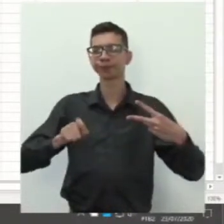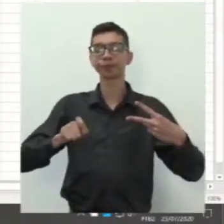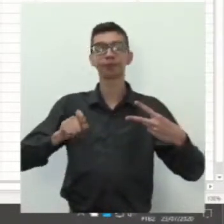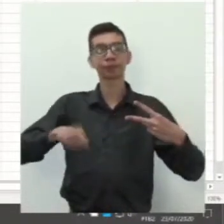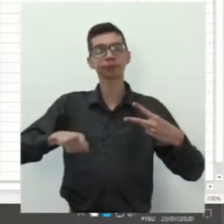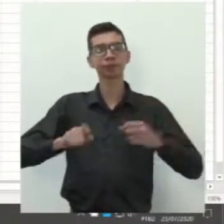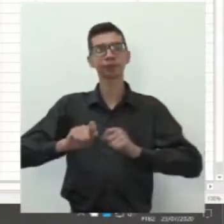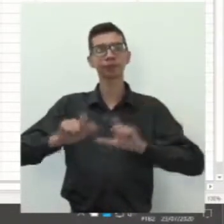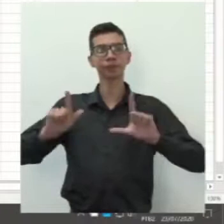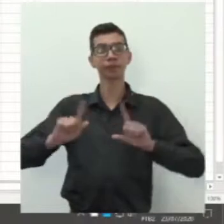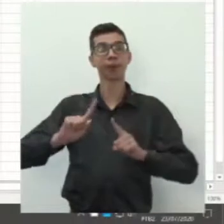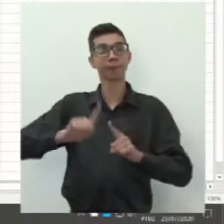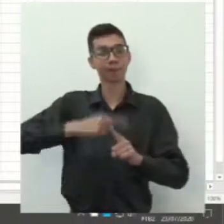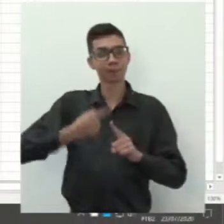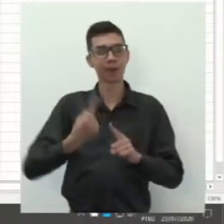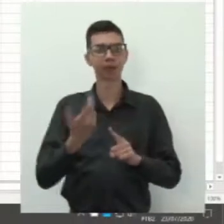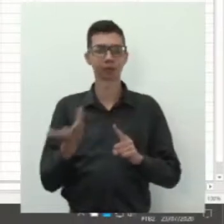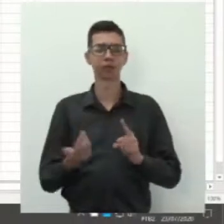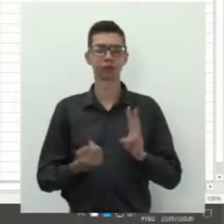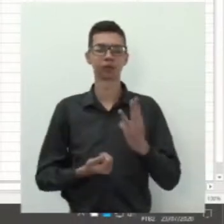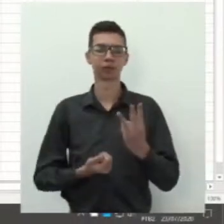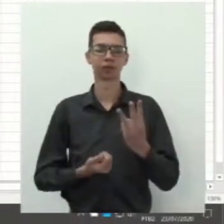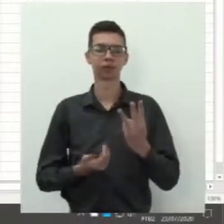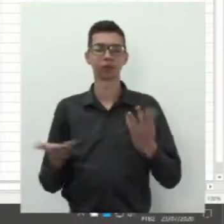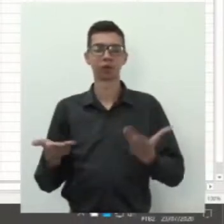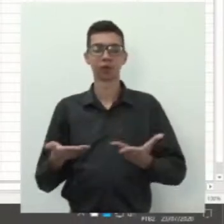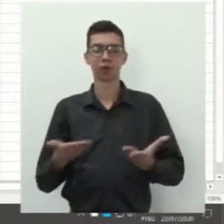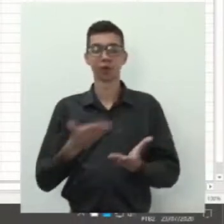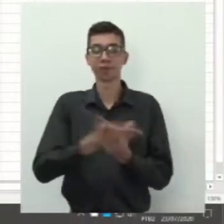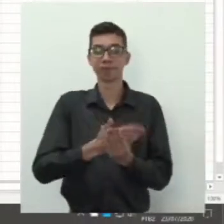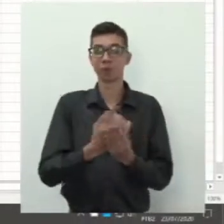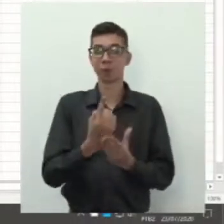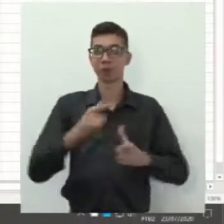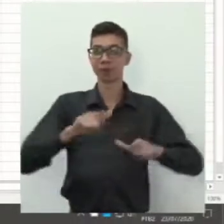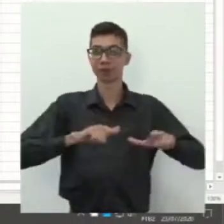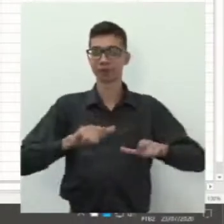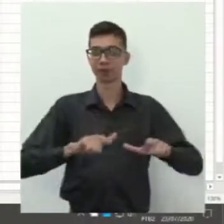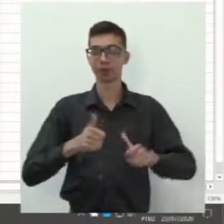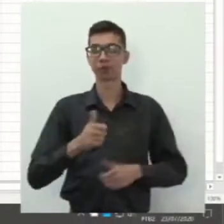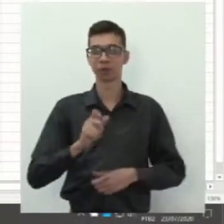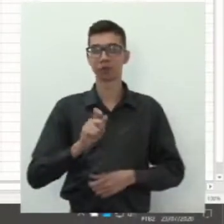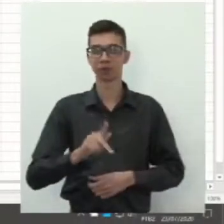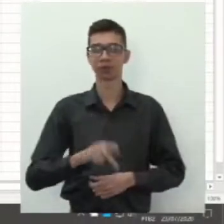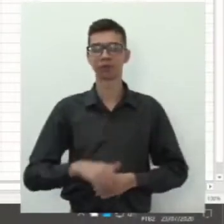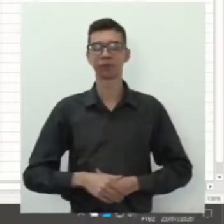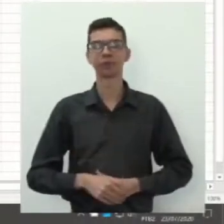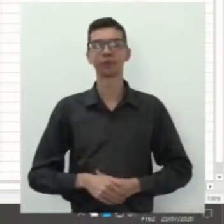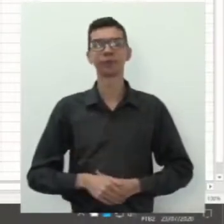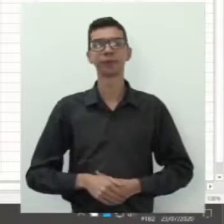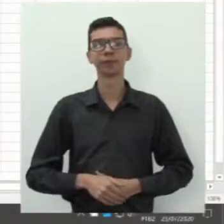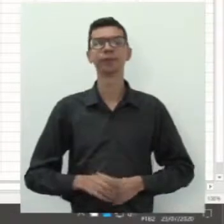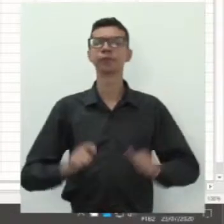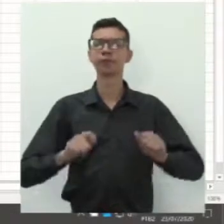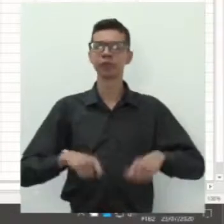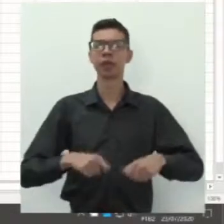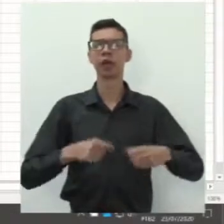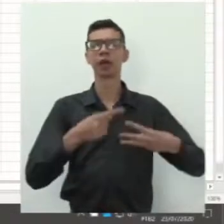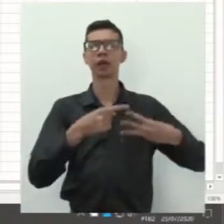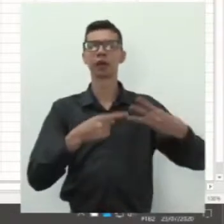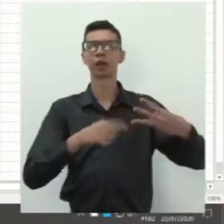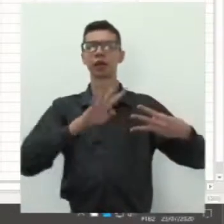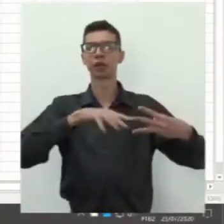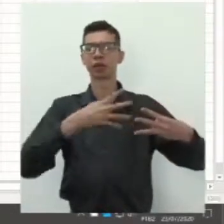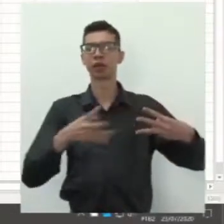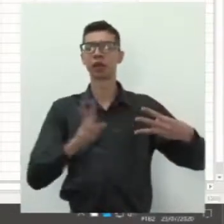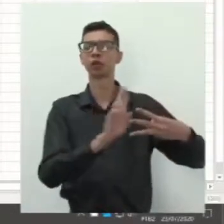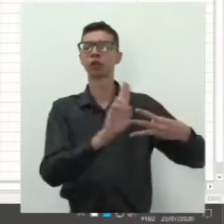Então, eu tenho 3 planilhas dentro de uma pasta de trabalho. Tá? Eu posso renomear essas planilhas